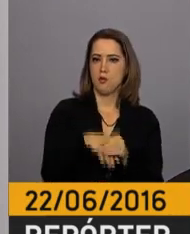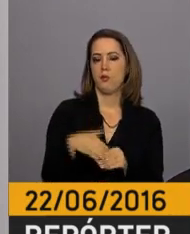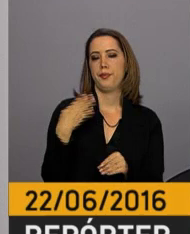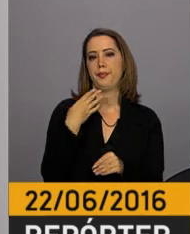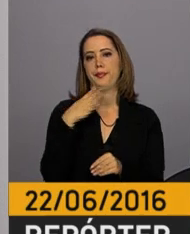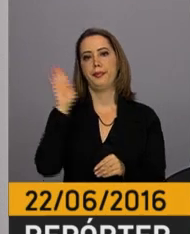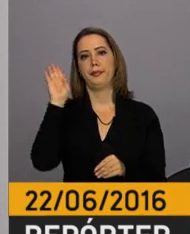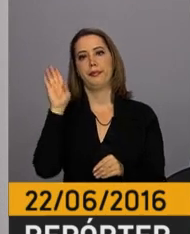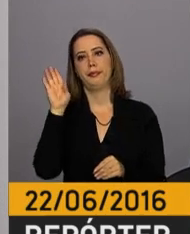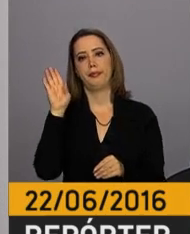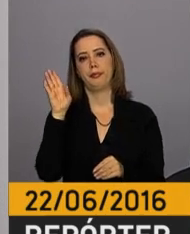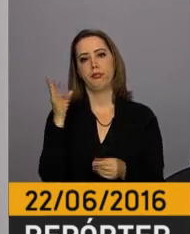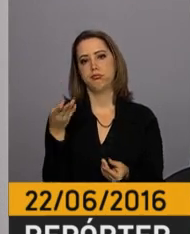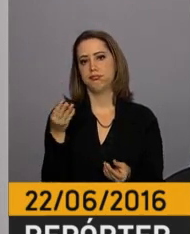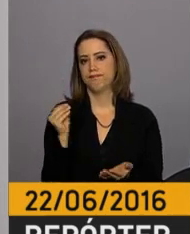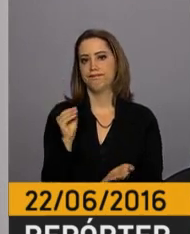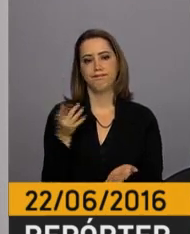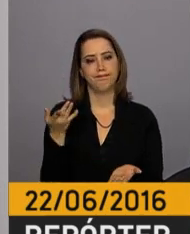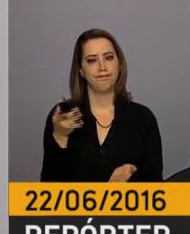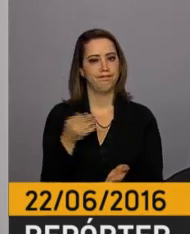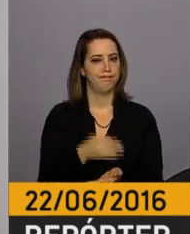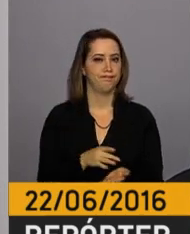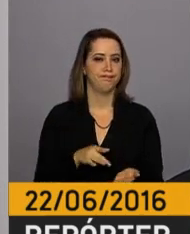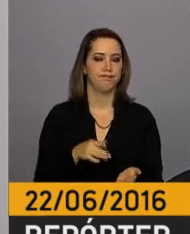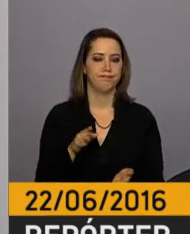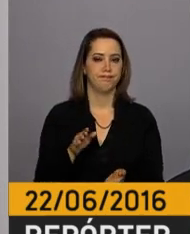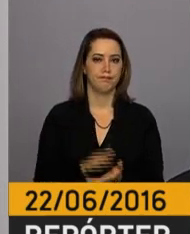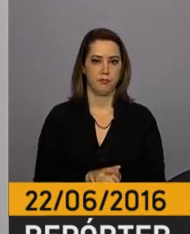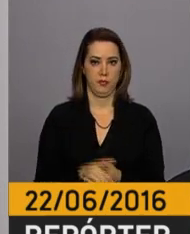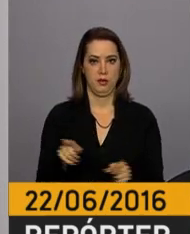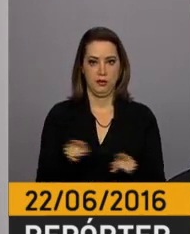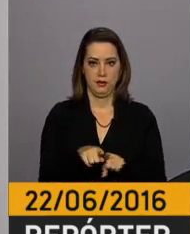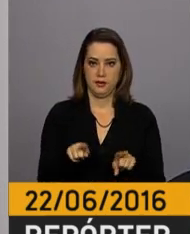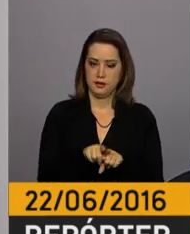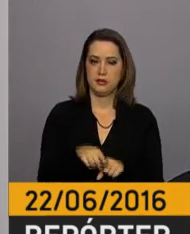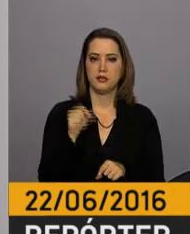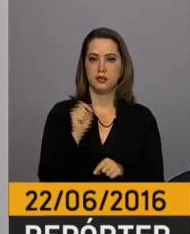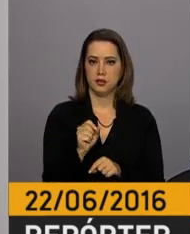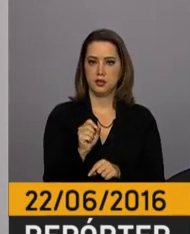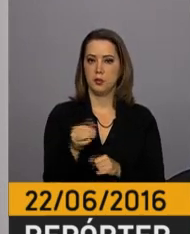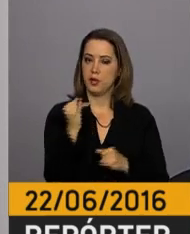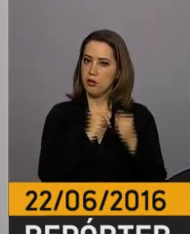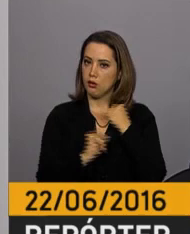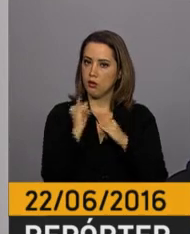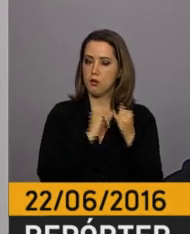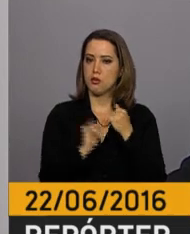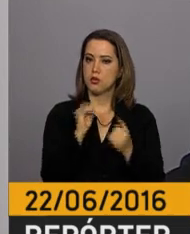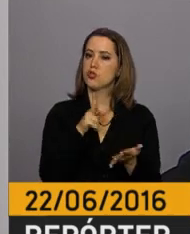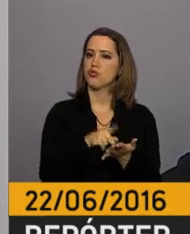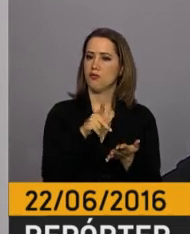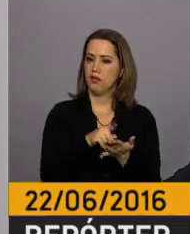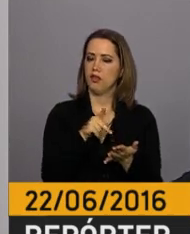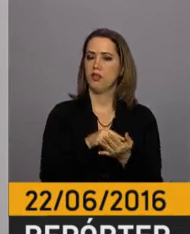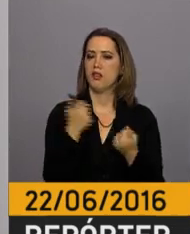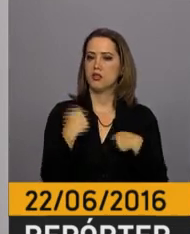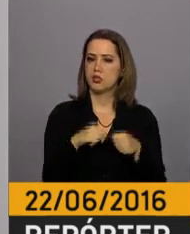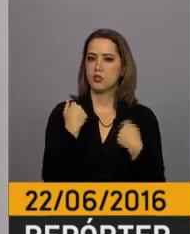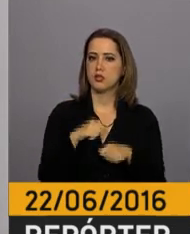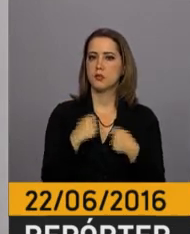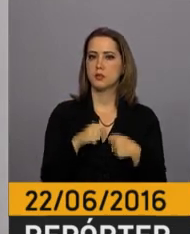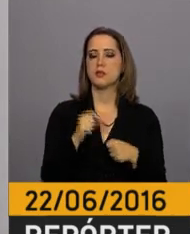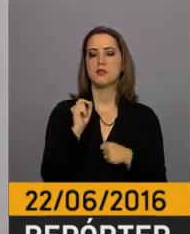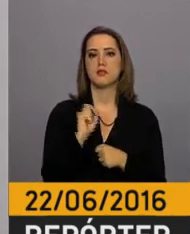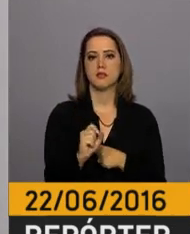inúteis Finalmente como supridor de informações úteis o IBGE para se conduzir o que Platão